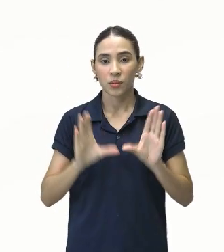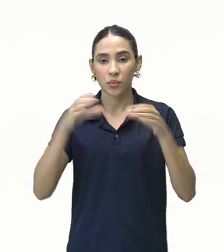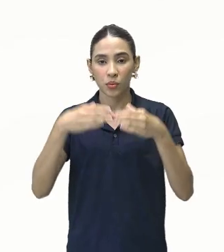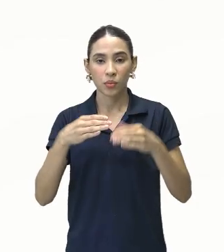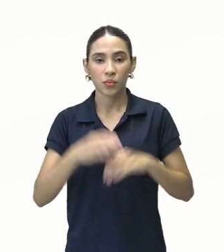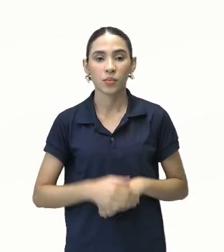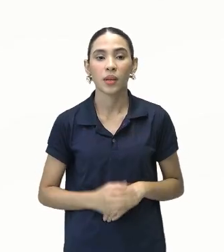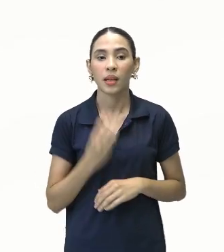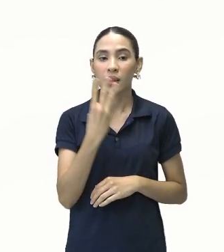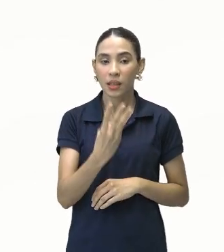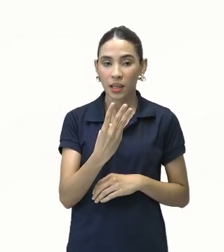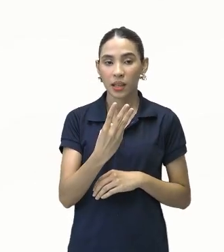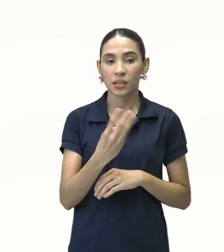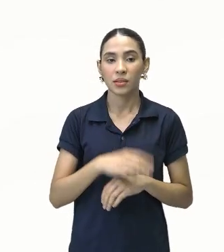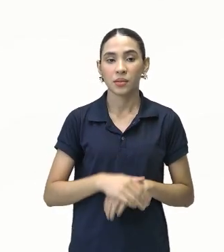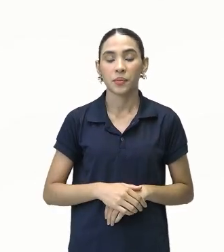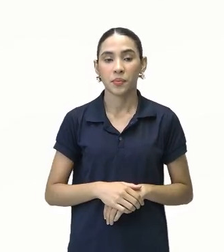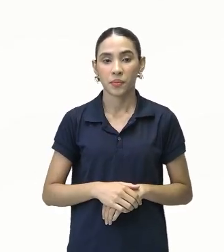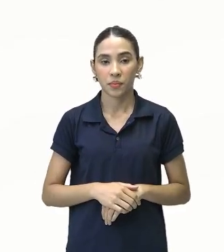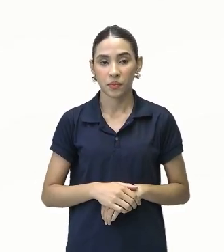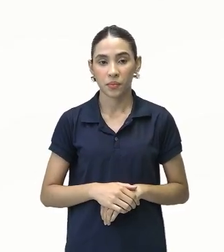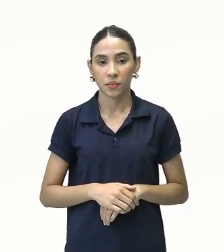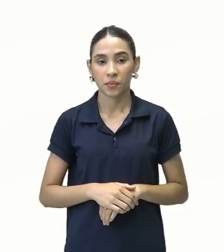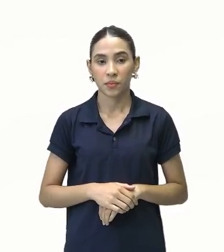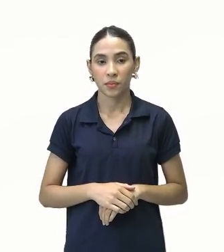de 3 componentes